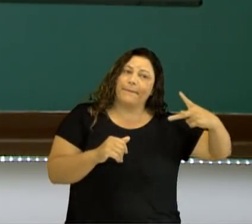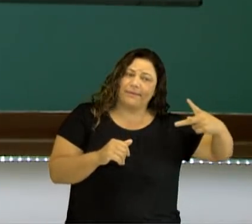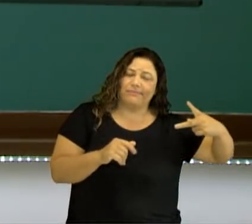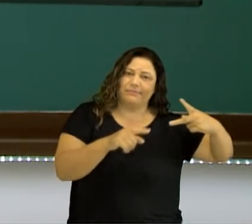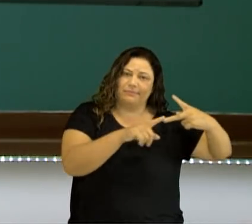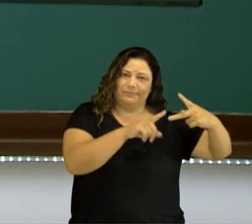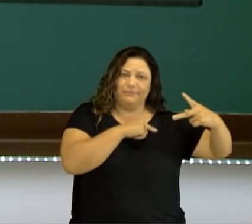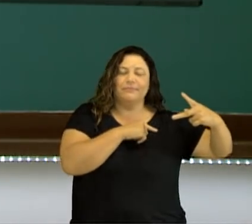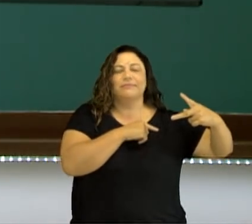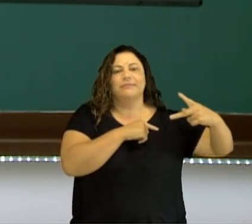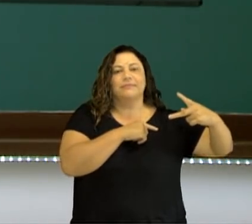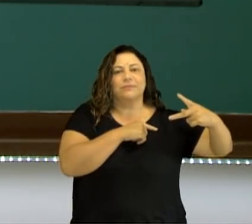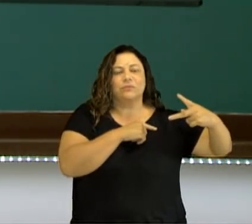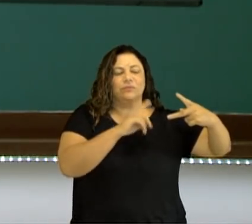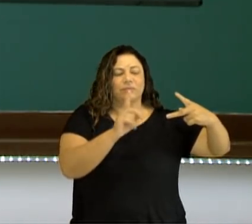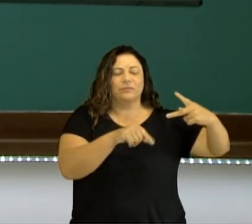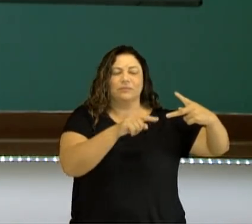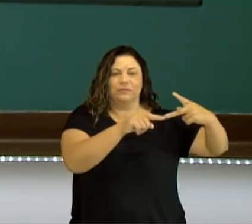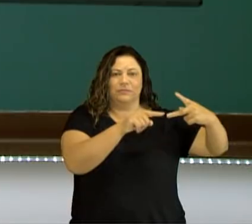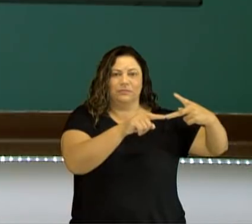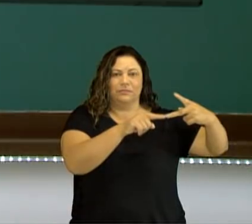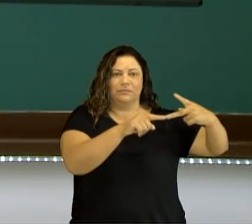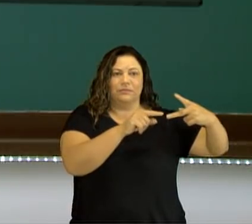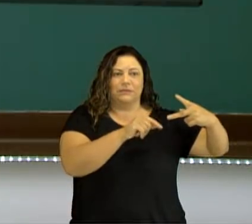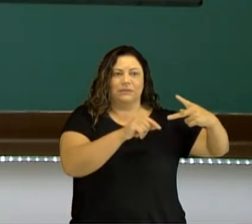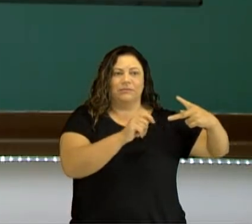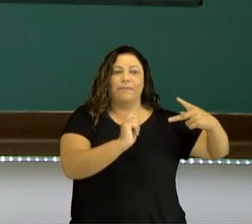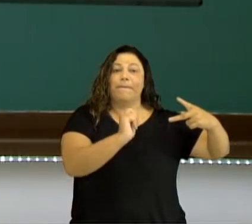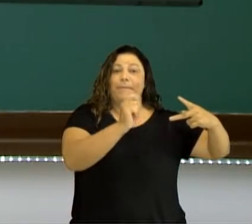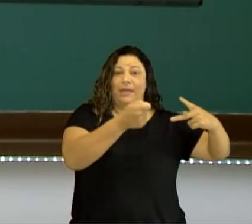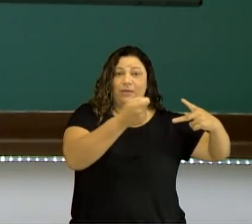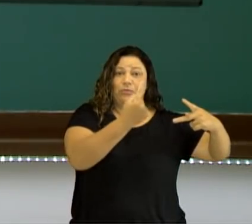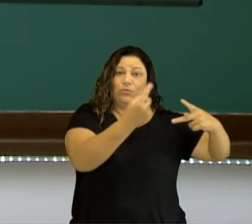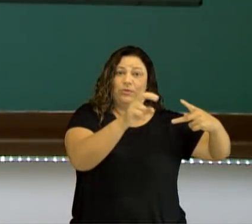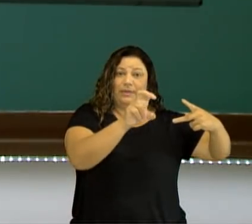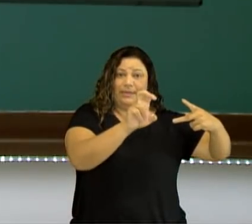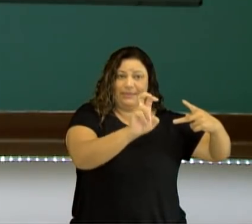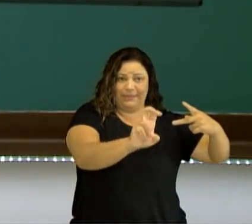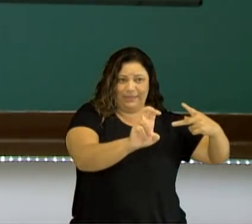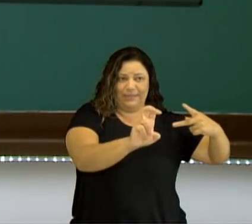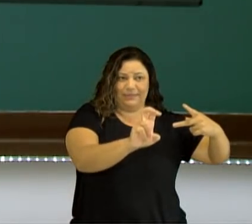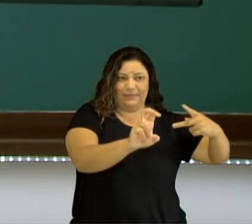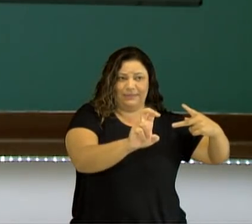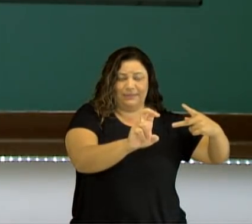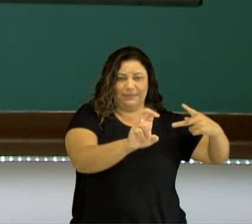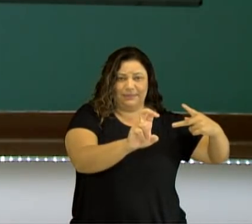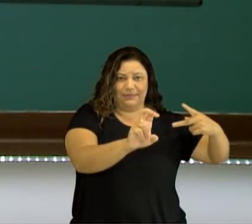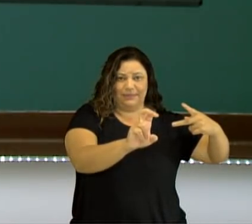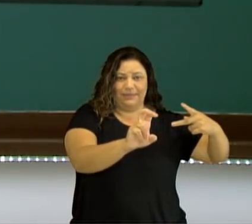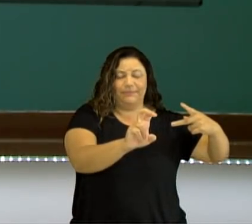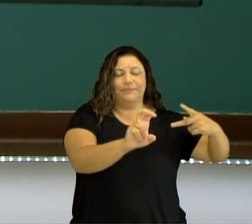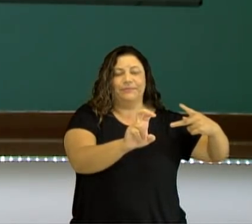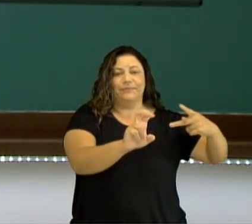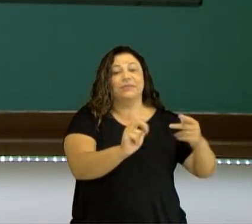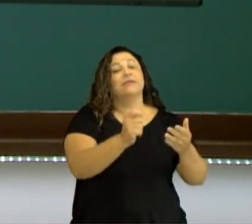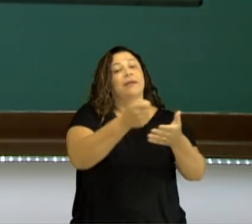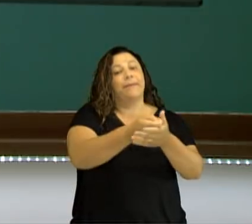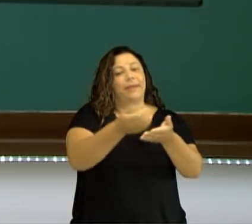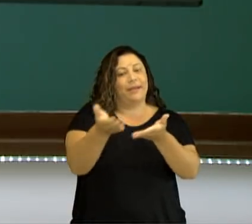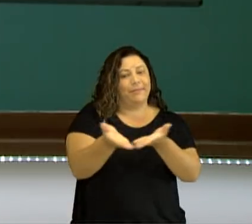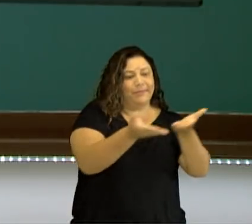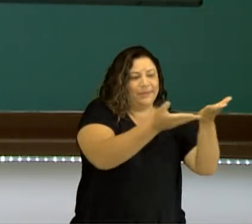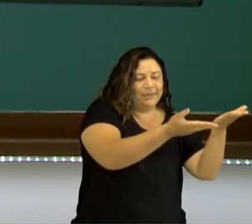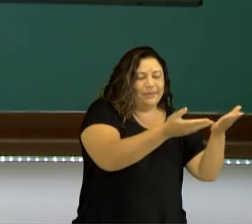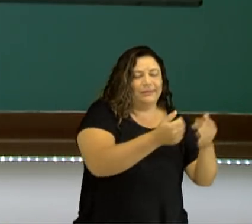para representar a função preço, né, o valor pago. 15 é o frete, que é o valor fixo,